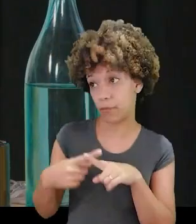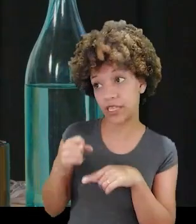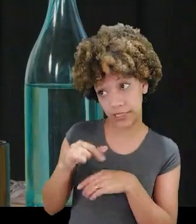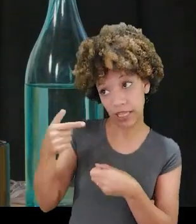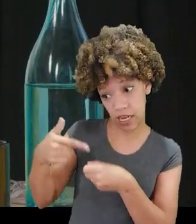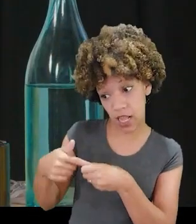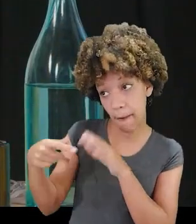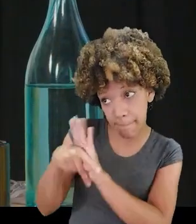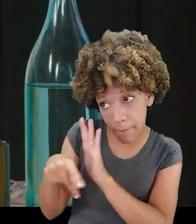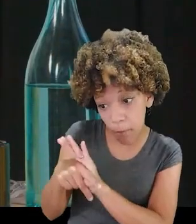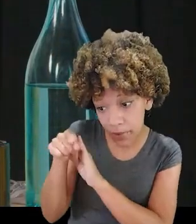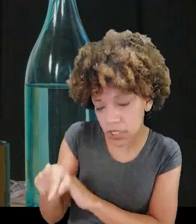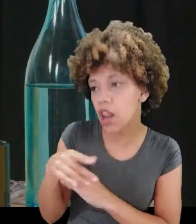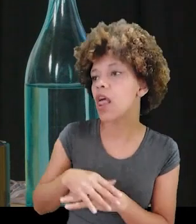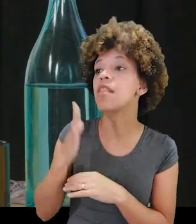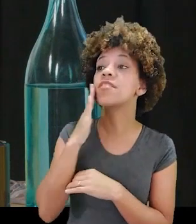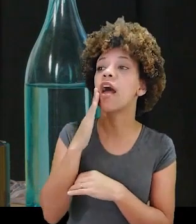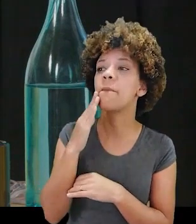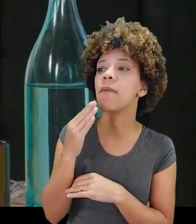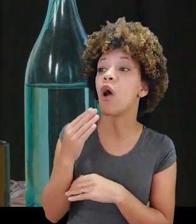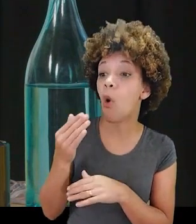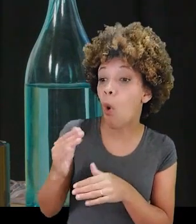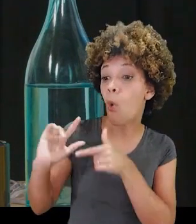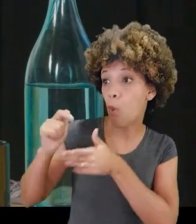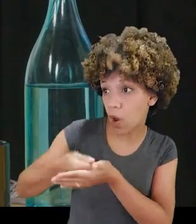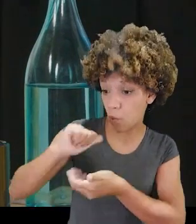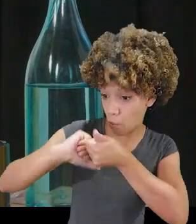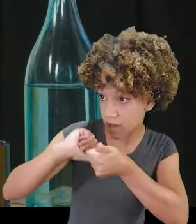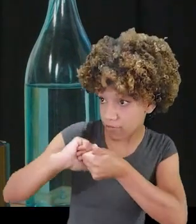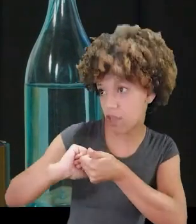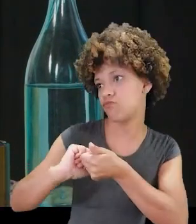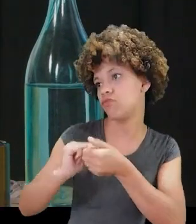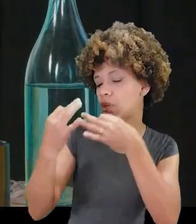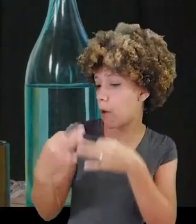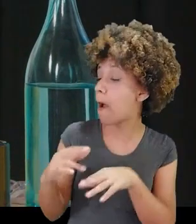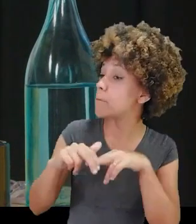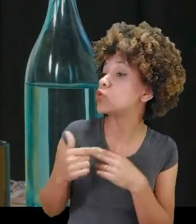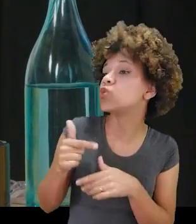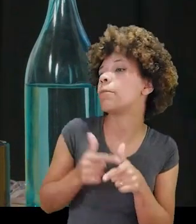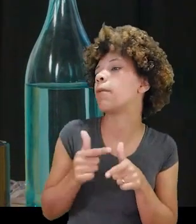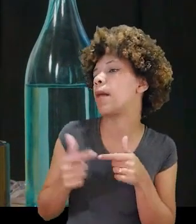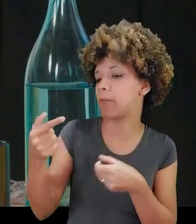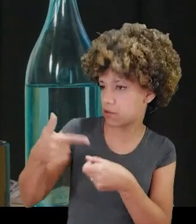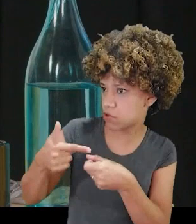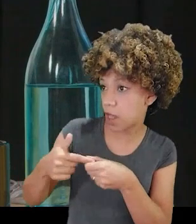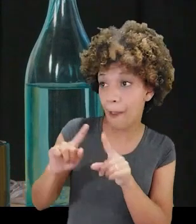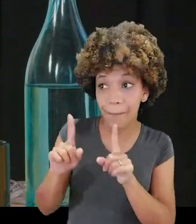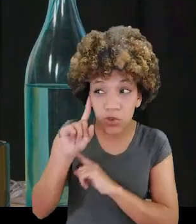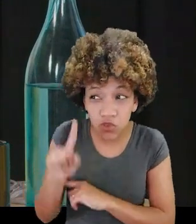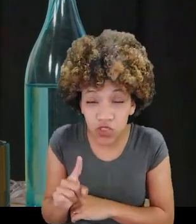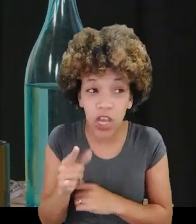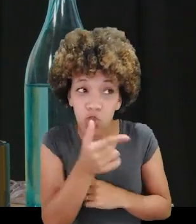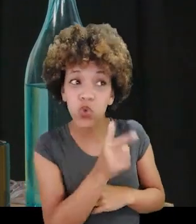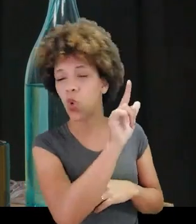correto é o correto porque se ele abasteci nesse posto ele sabe o padrão do combustível porque nunca deu problema bom então por isso que eu abasteci nesse posto que nunca deu para levar